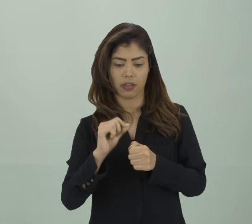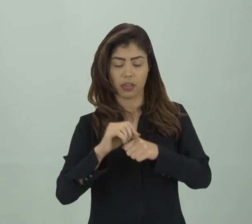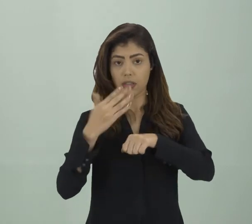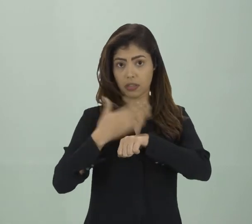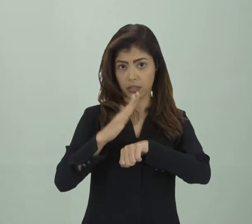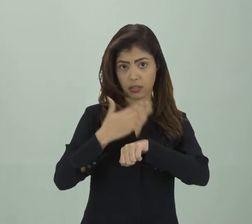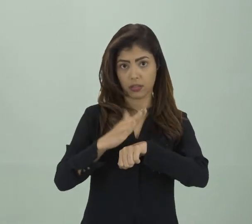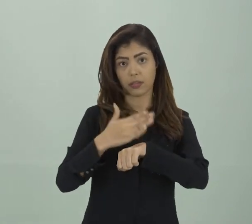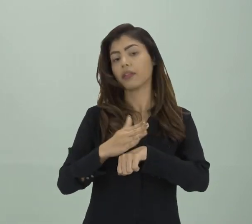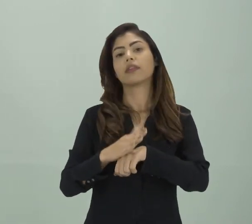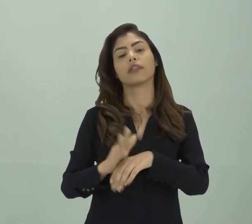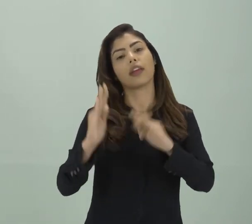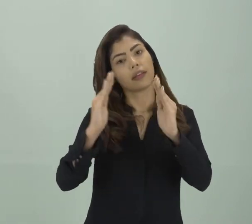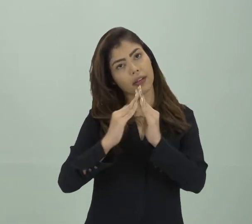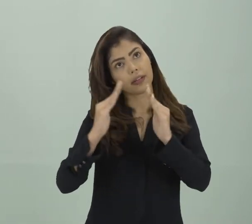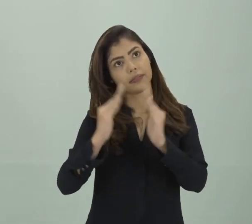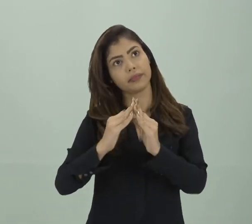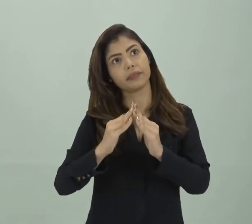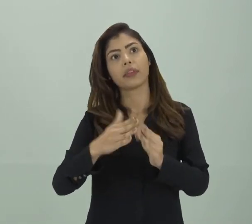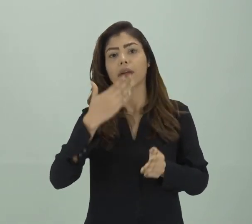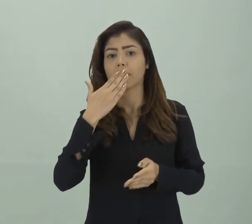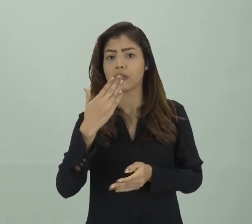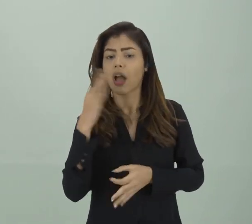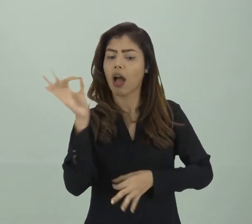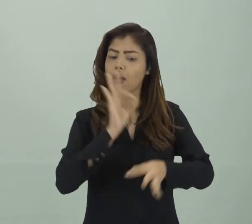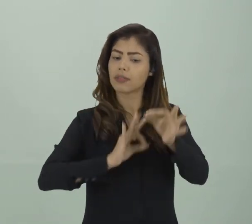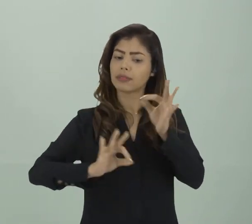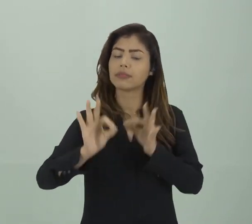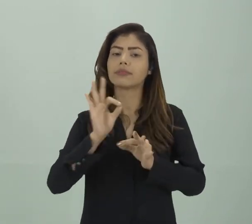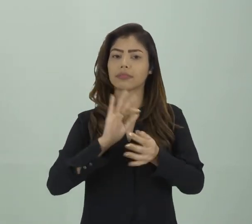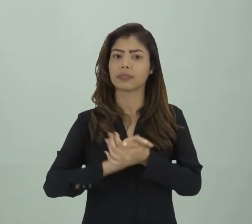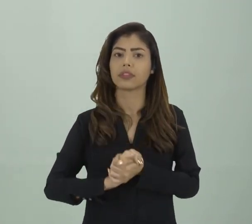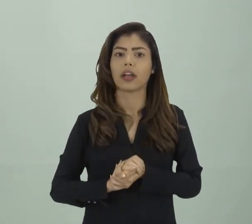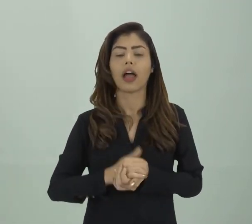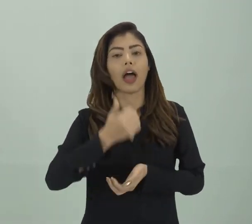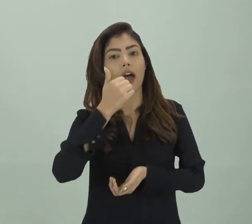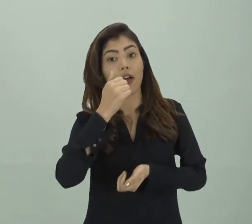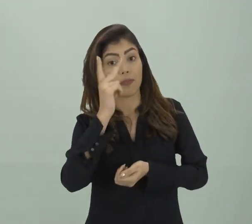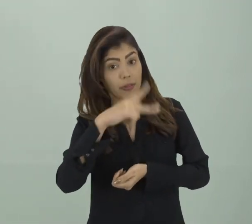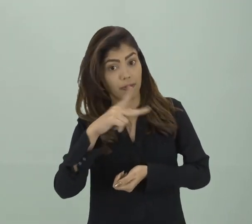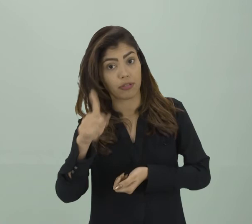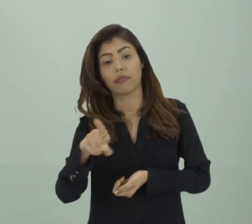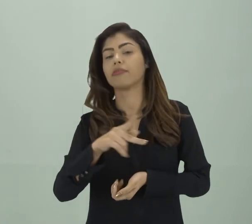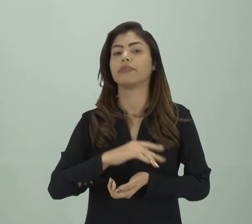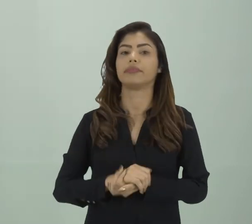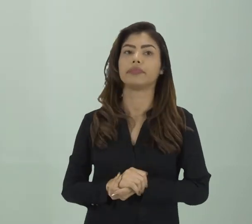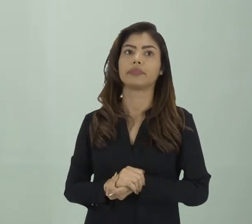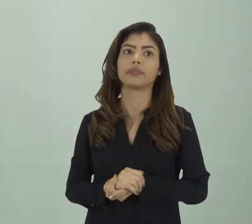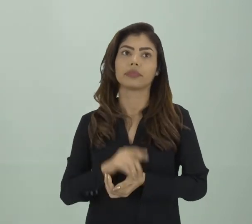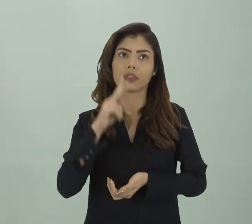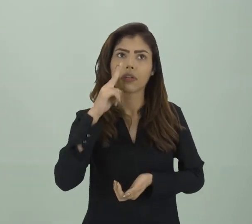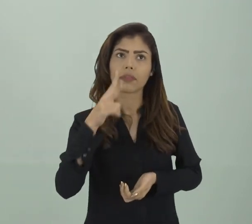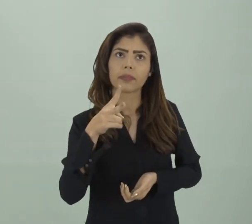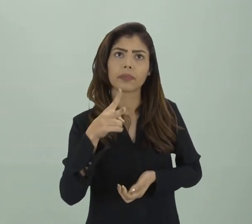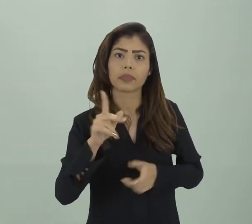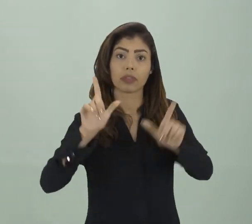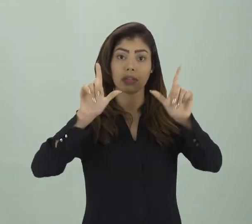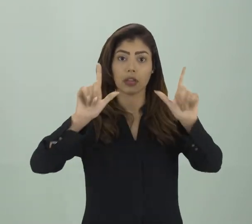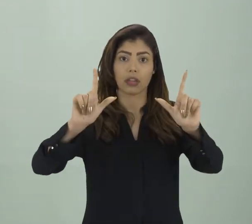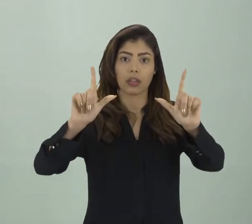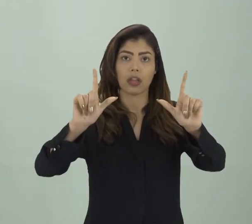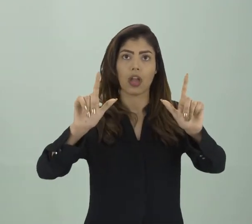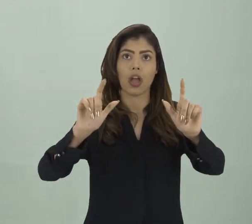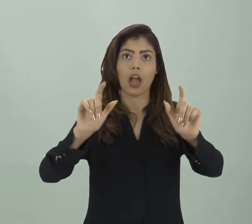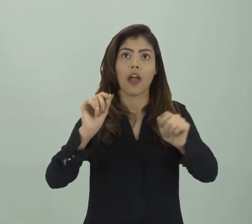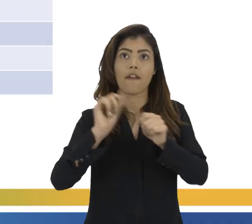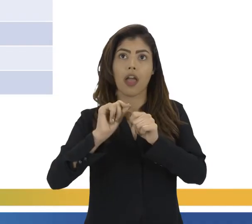exercitassem em casa e pedindo orientação dos seus professores, certo? Então vocês estão vendo aí um quadro, né? Construa um